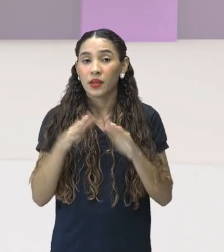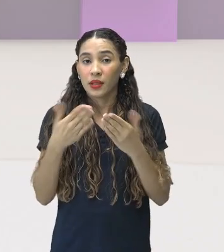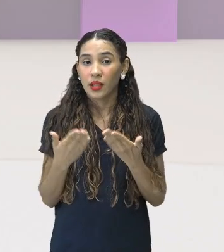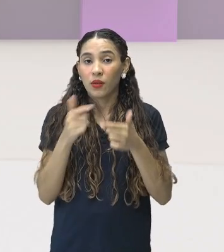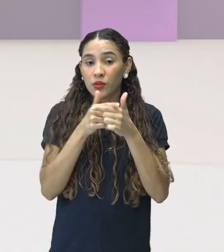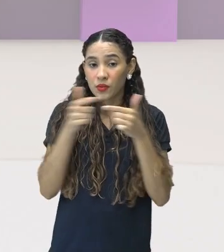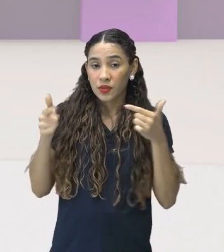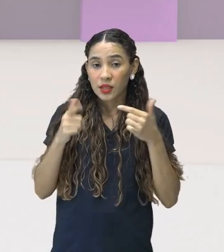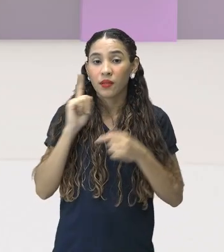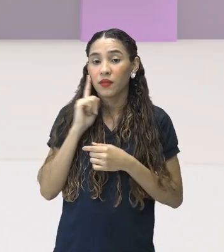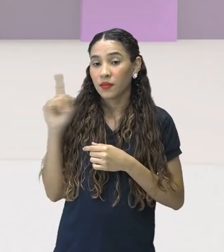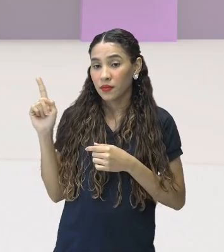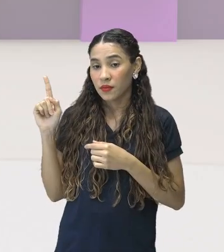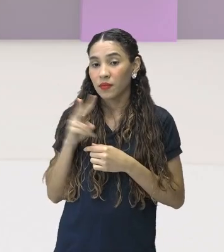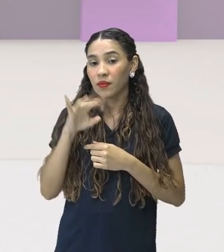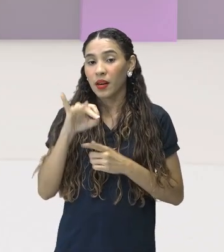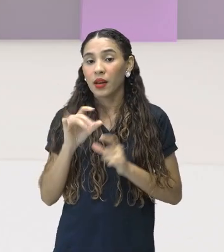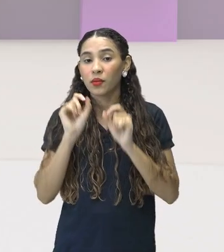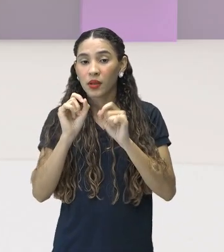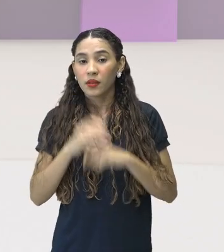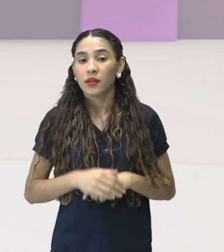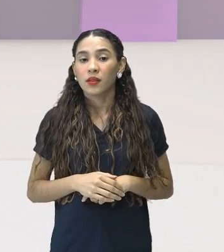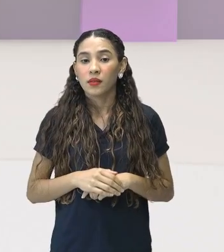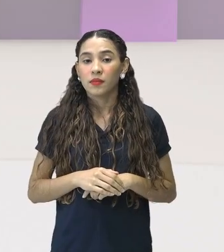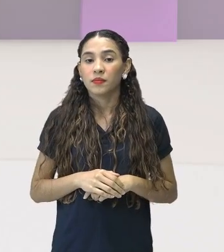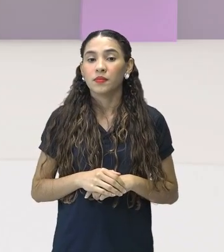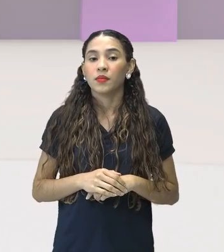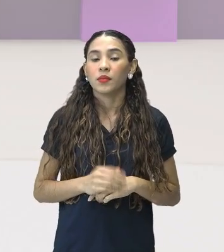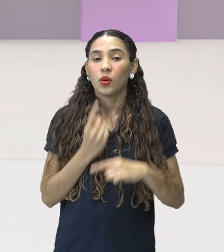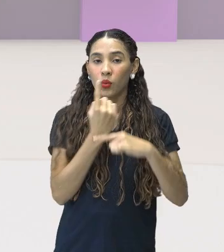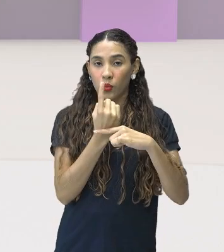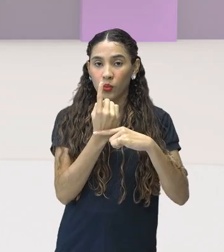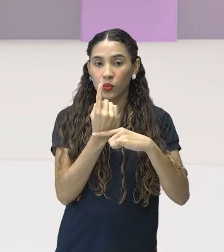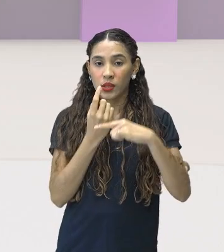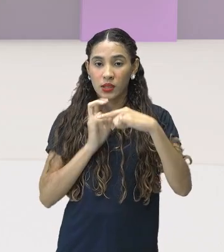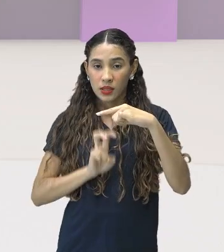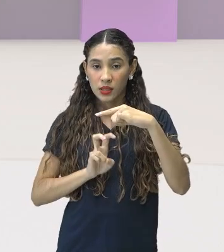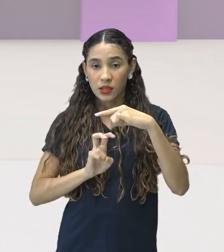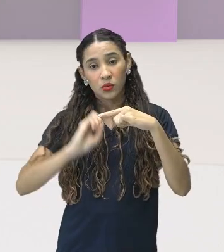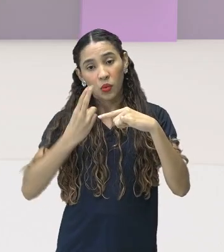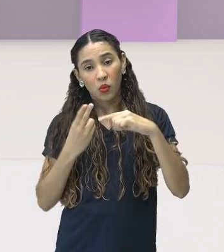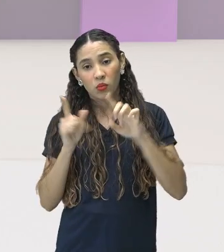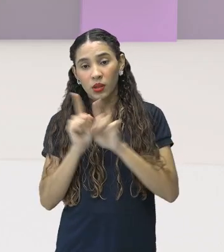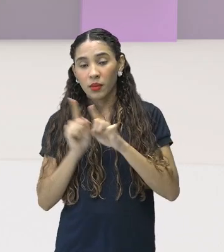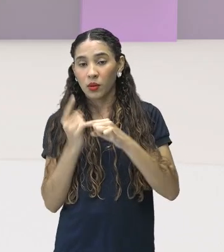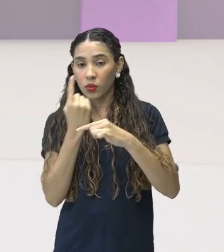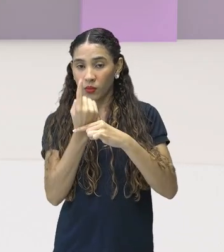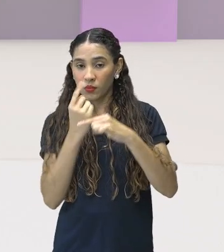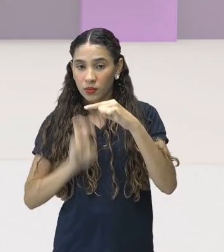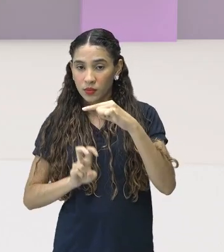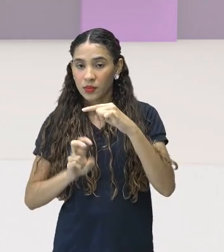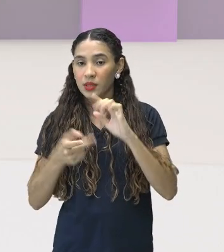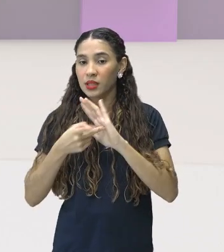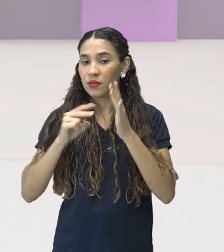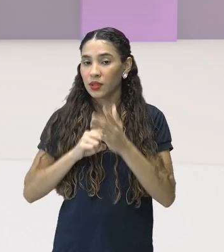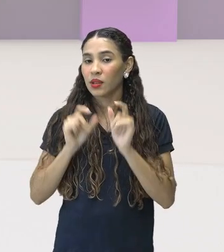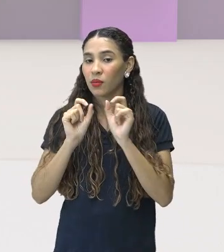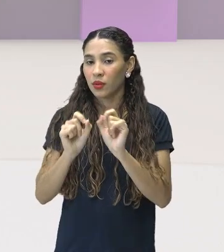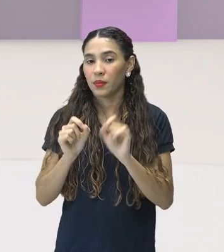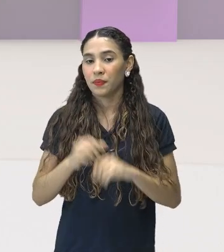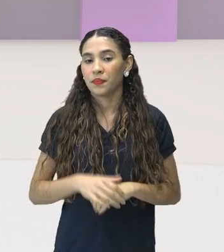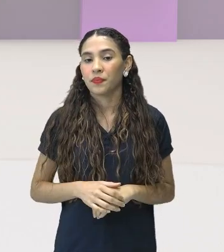nossa simplificação, vai ficar 1 sobre 5, ou 1/5. O que é que isso